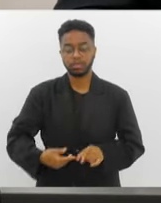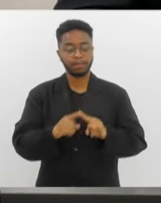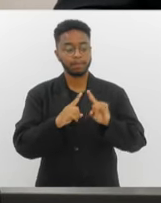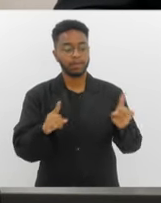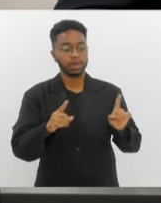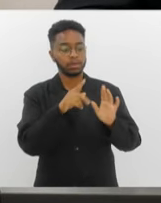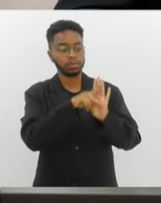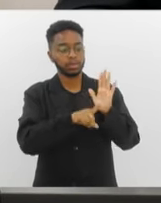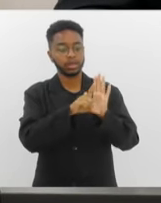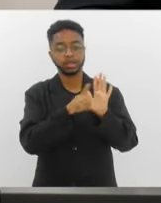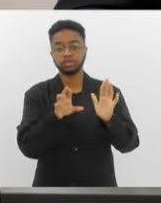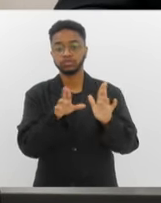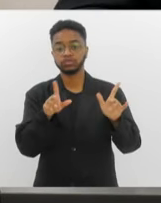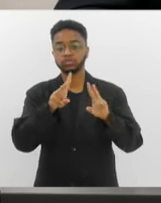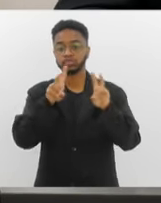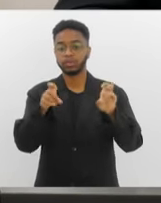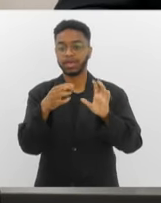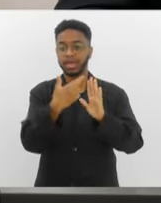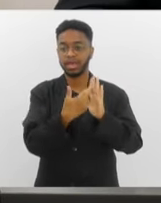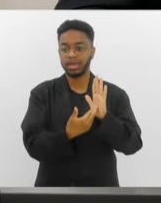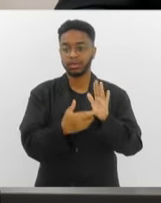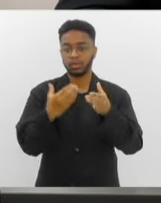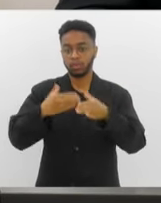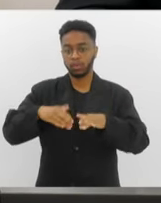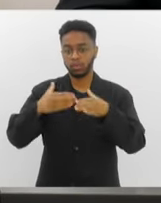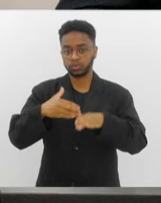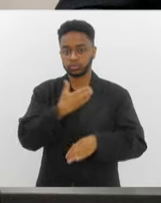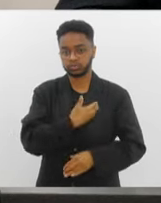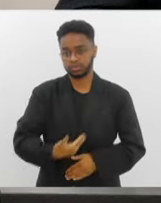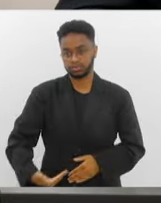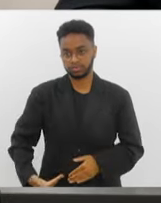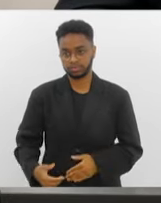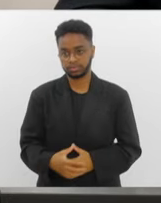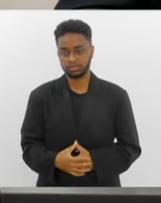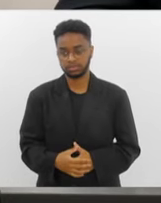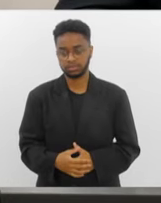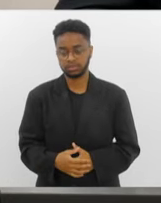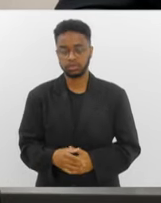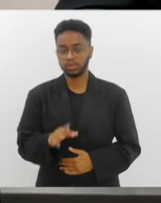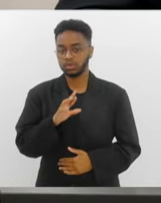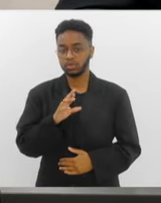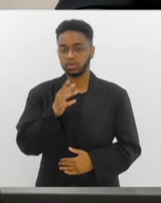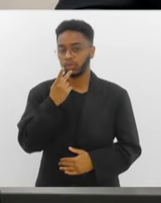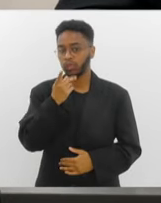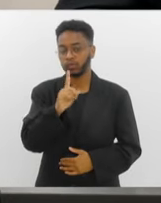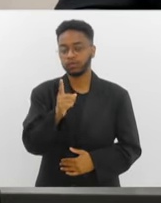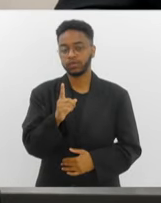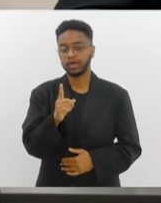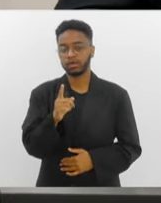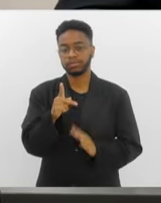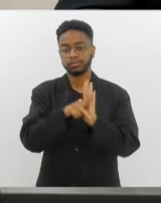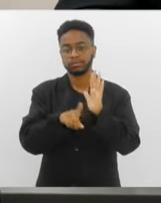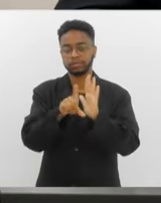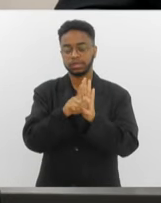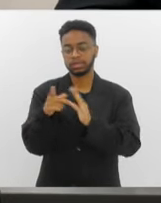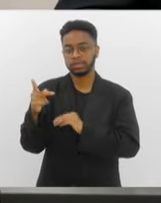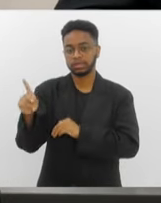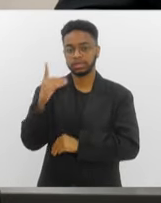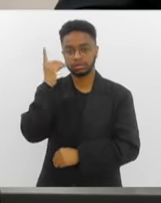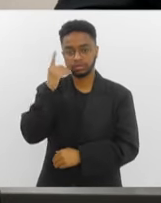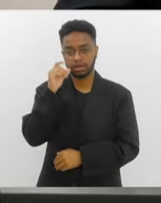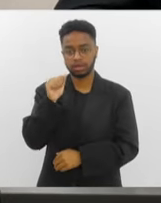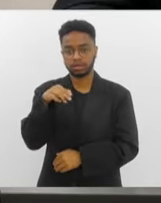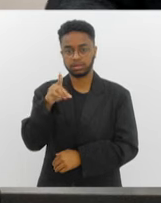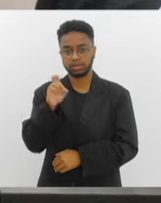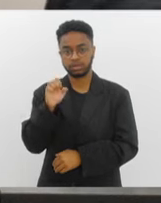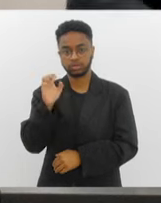A matéria trata de regramento para concurso público. Não dispõe, o PL do deputado Anderson não